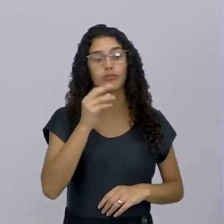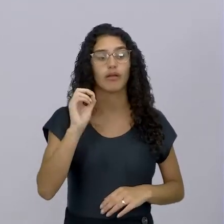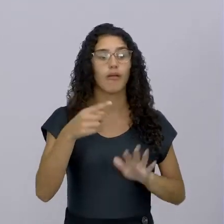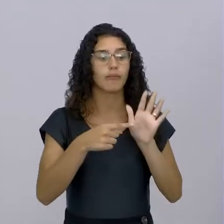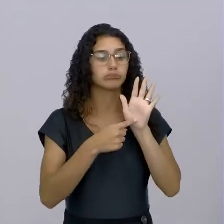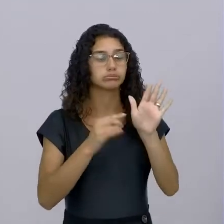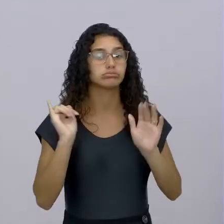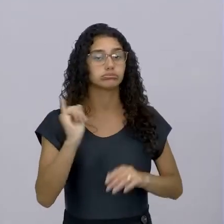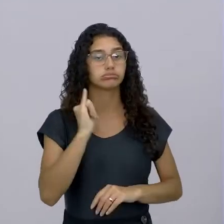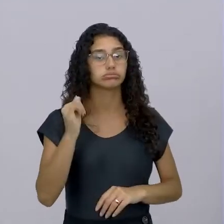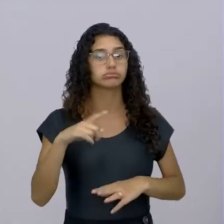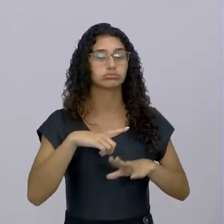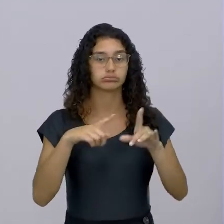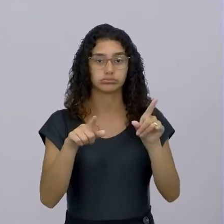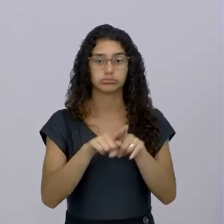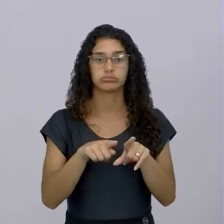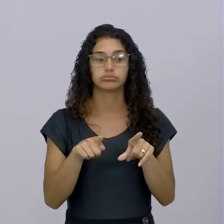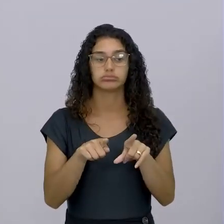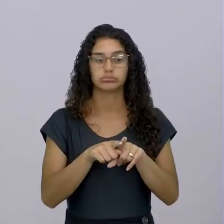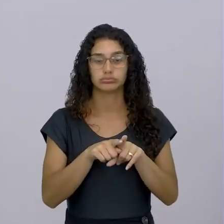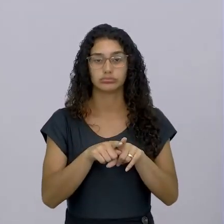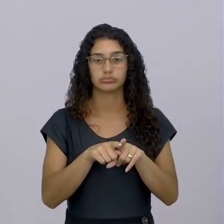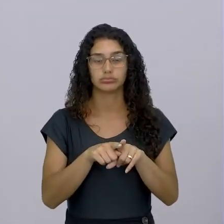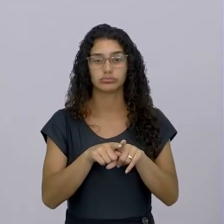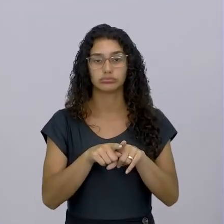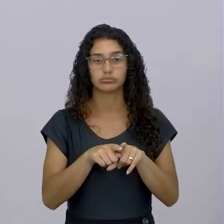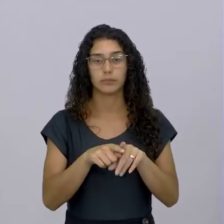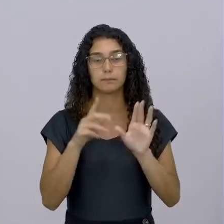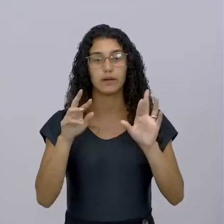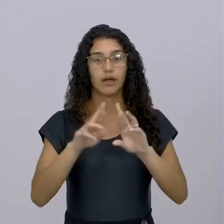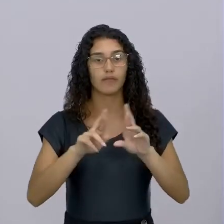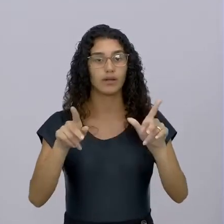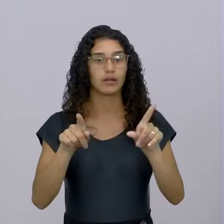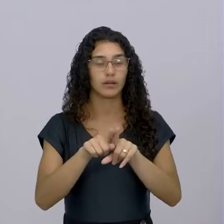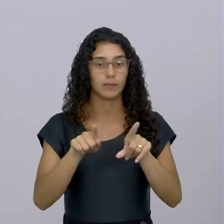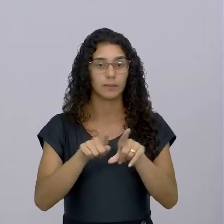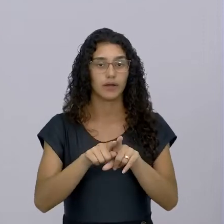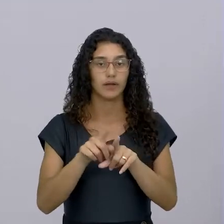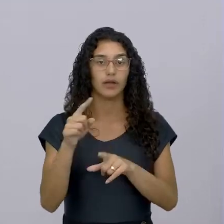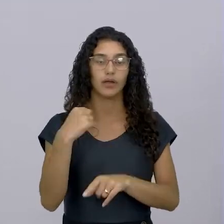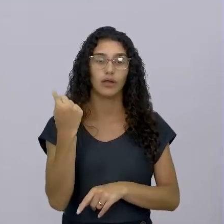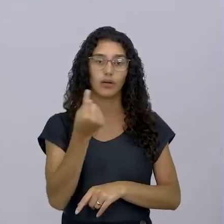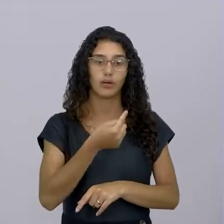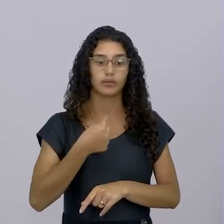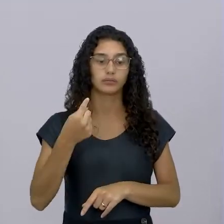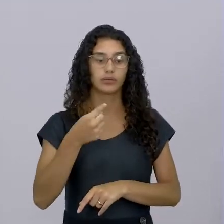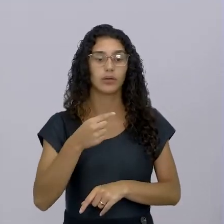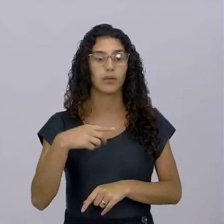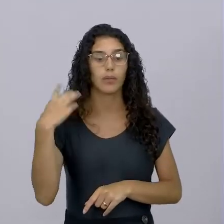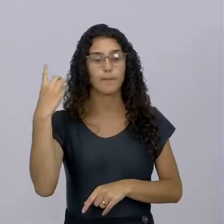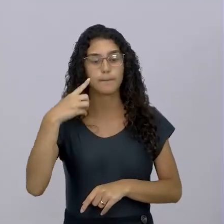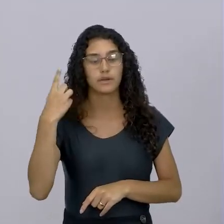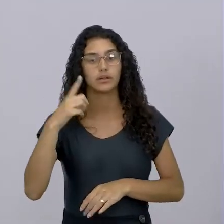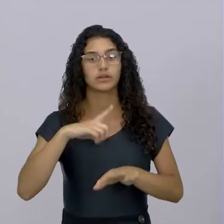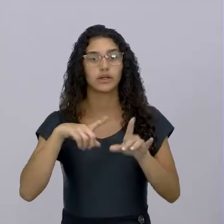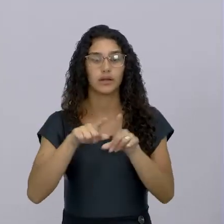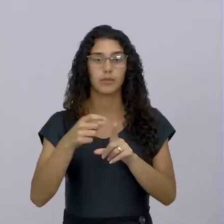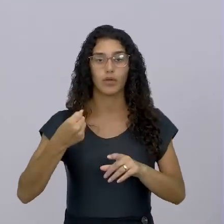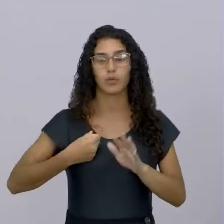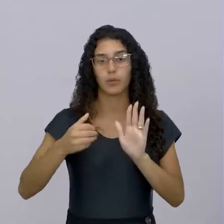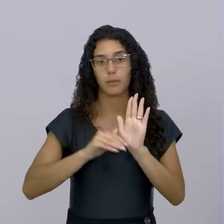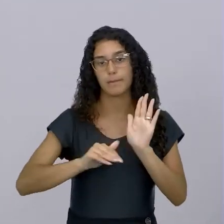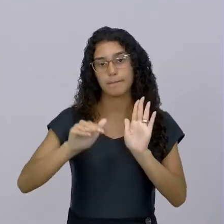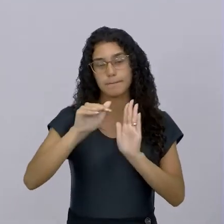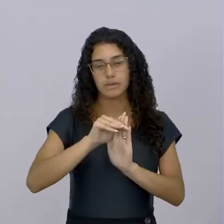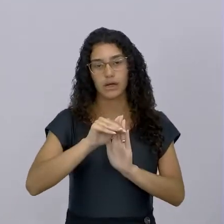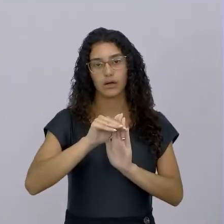figuras importantes também, mas diferentes até dos deputados, que têm um número maior. Então,